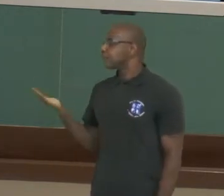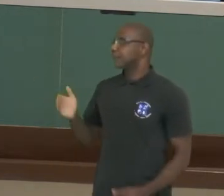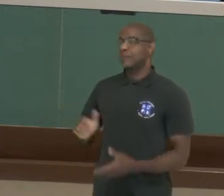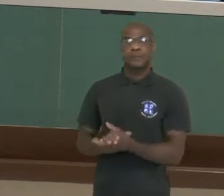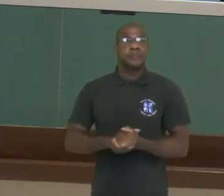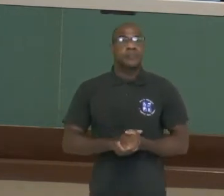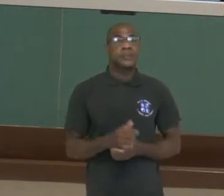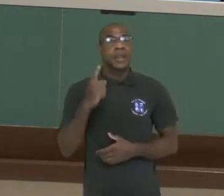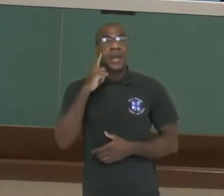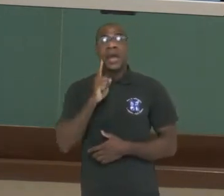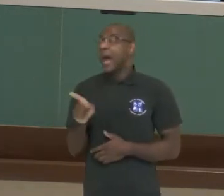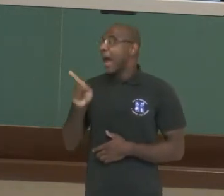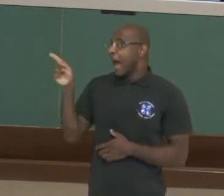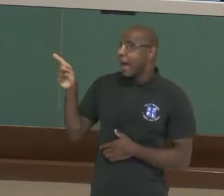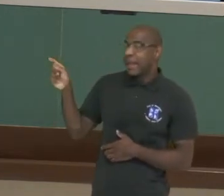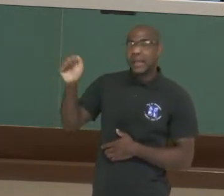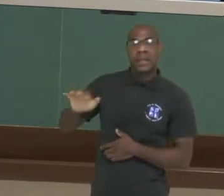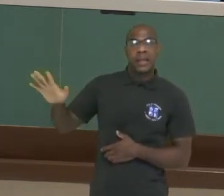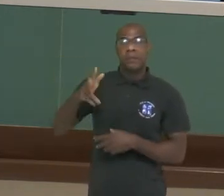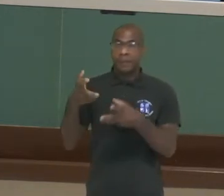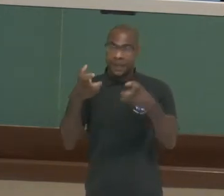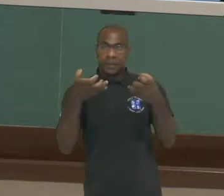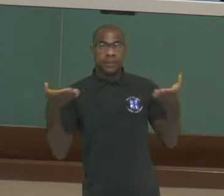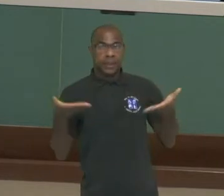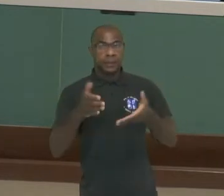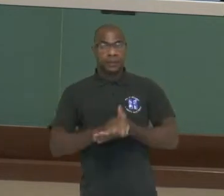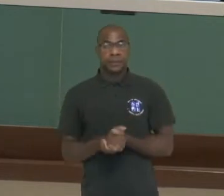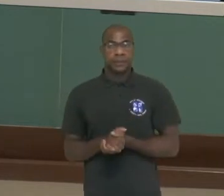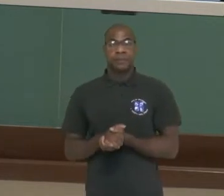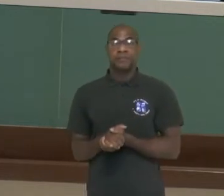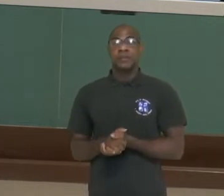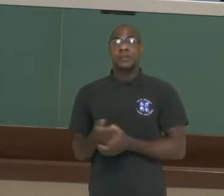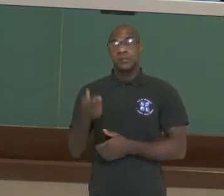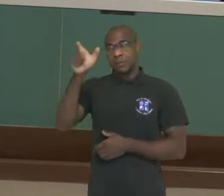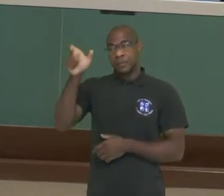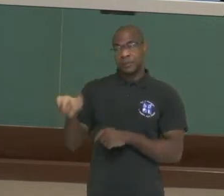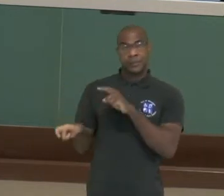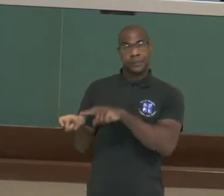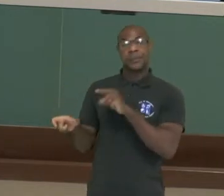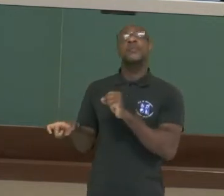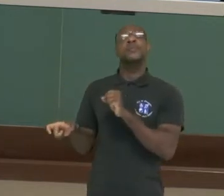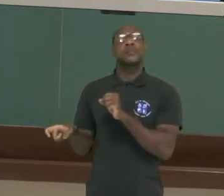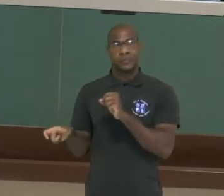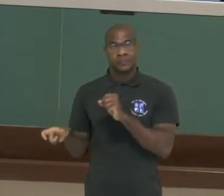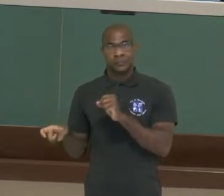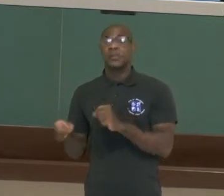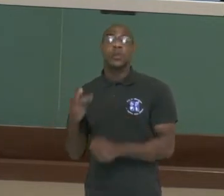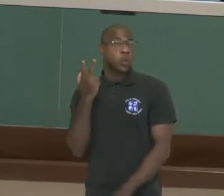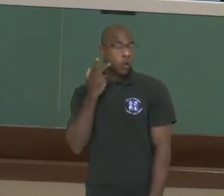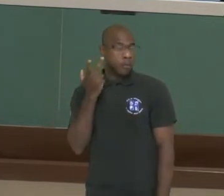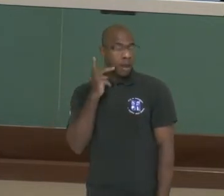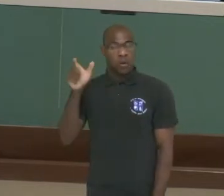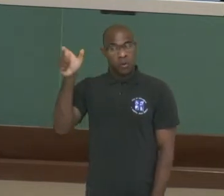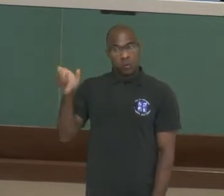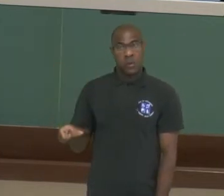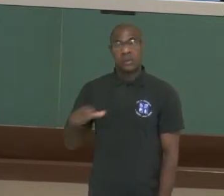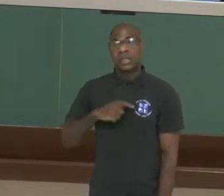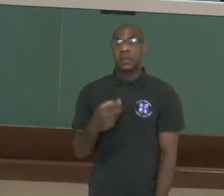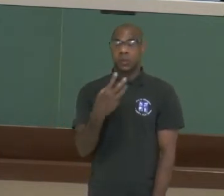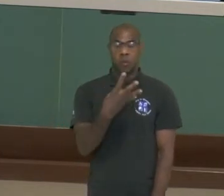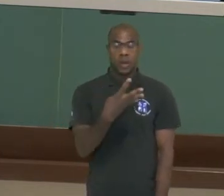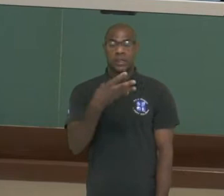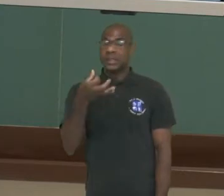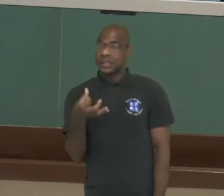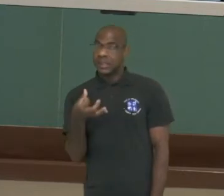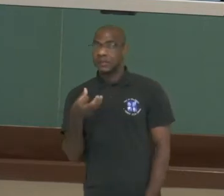neste cariótipo, vamos analisar. Um indivíduo considerado normal tem